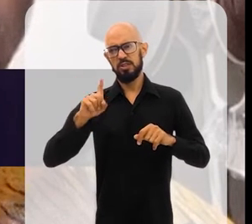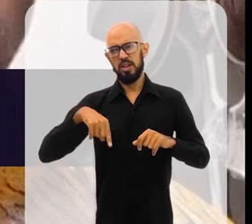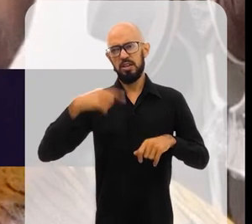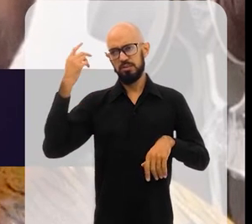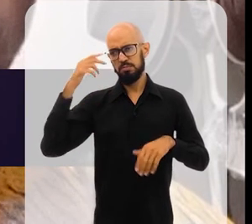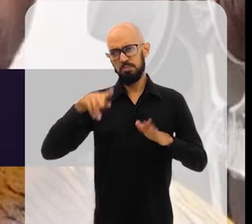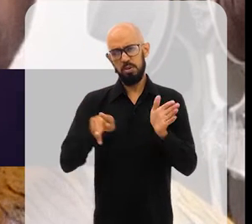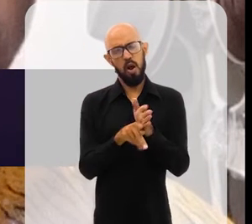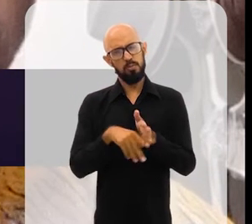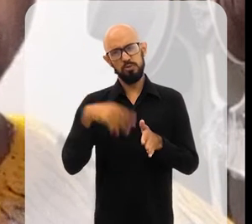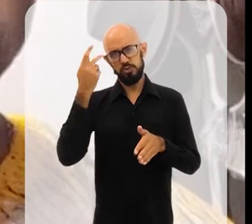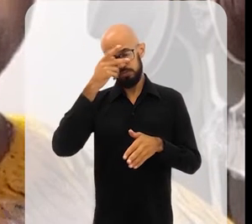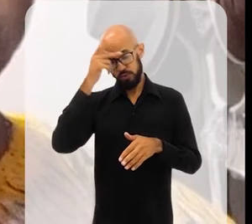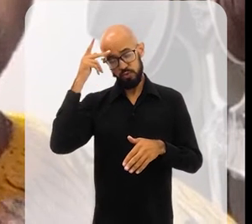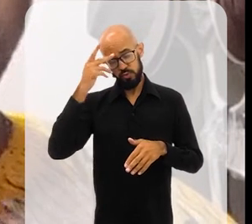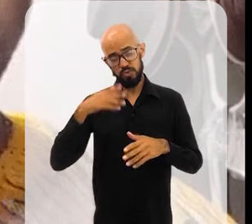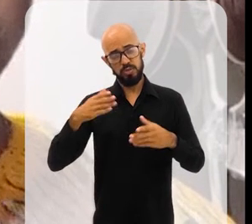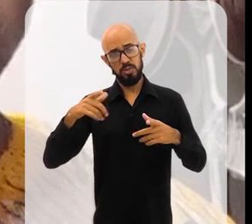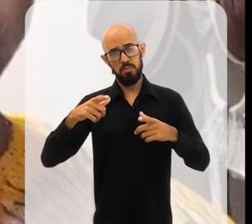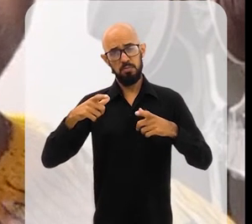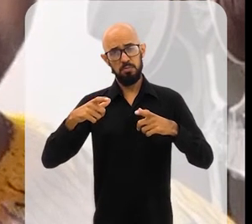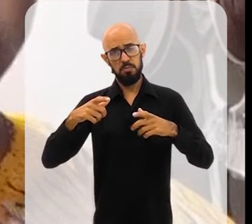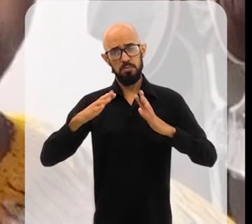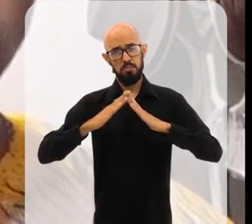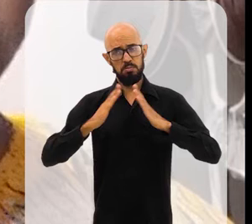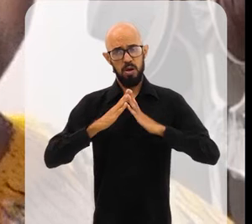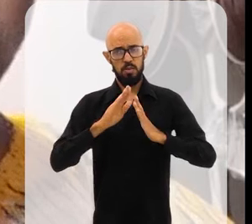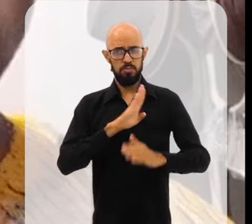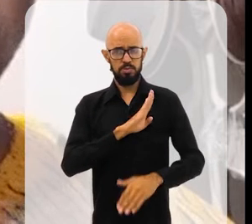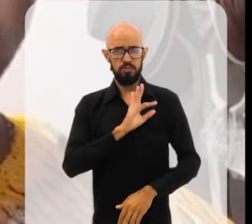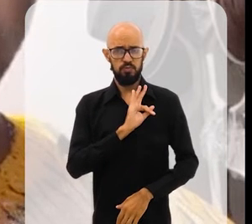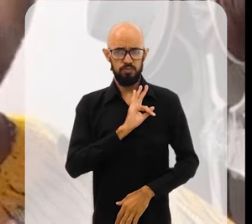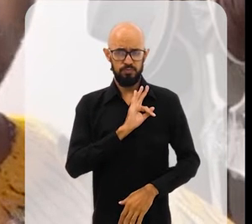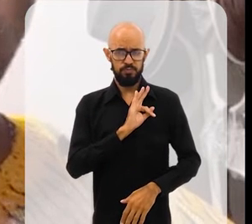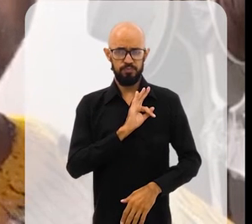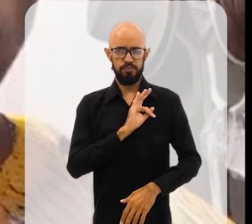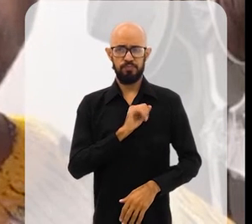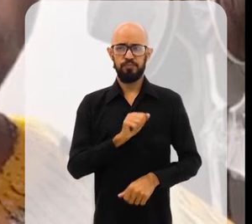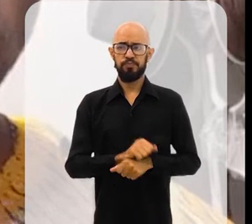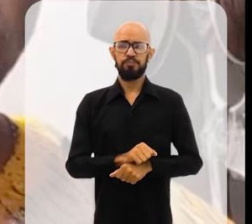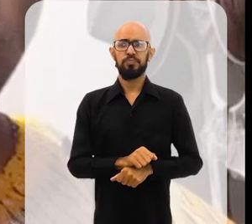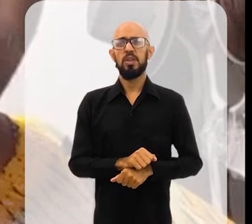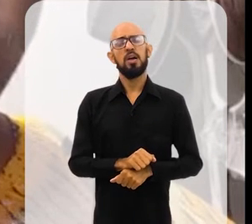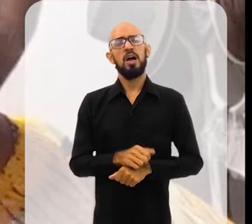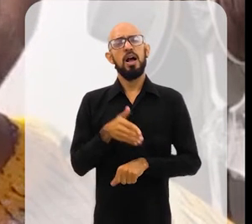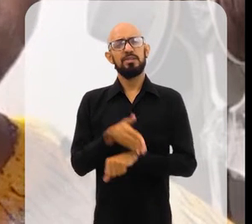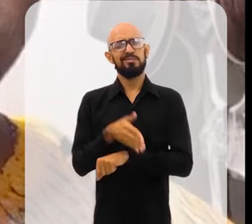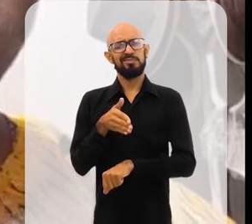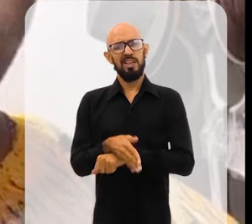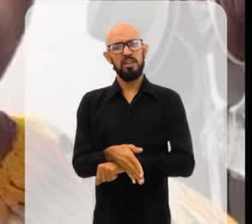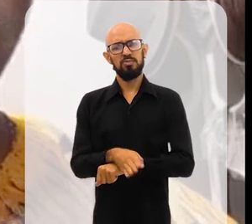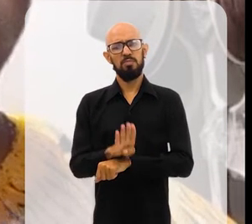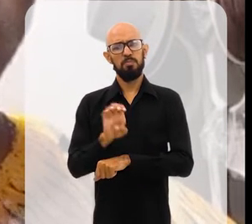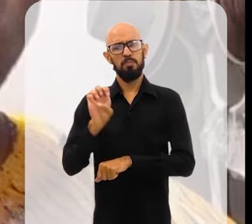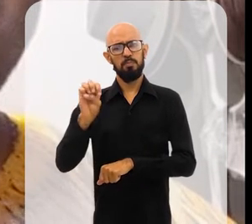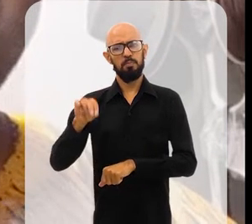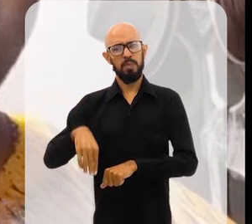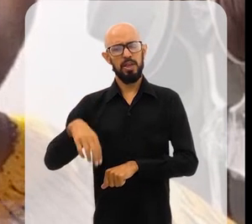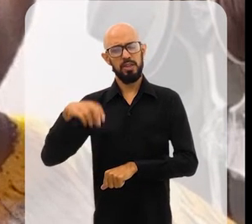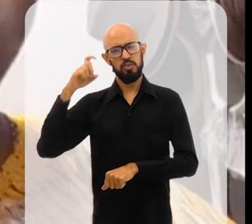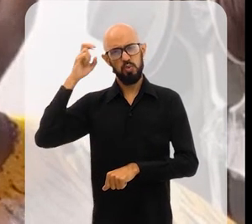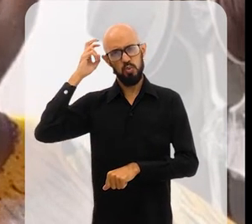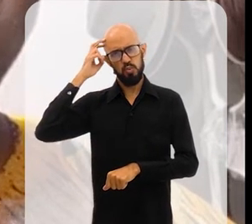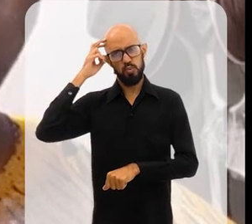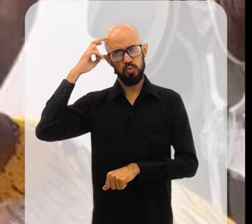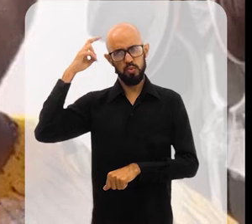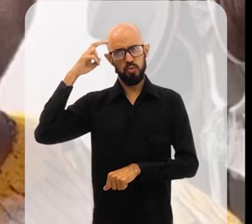aqueles que vivem nas periferias, né? As dificuldades de acesso aos bens culturais, a